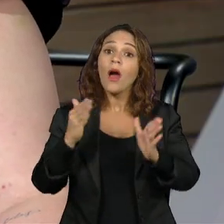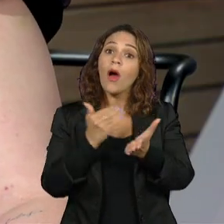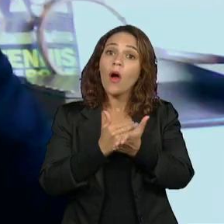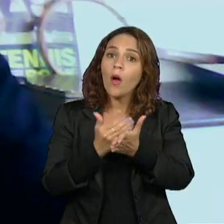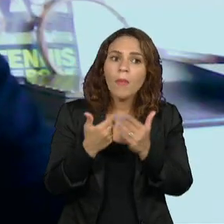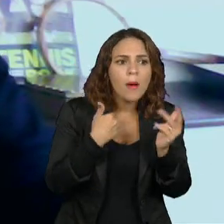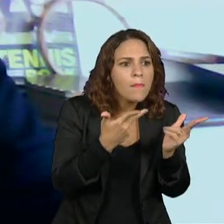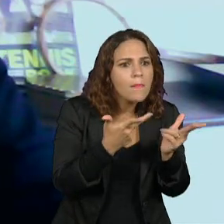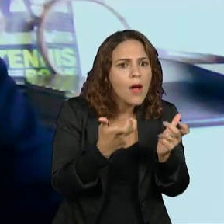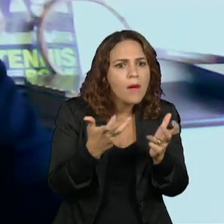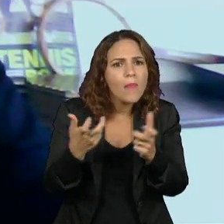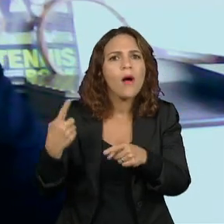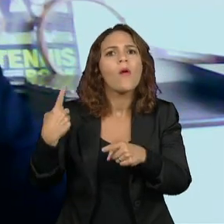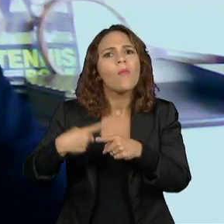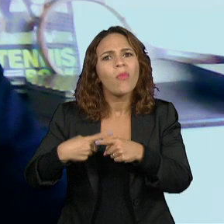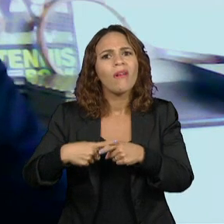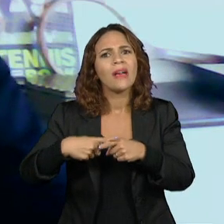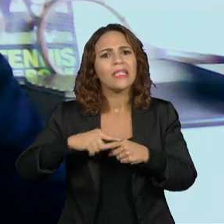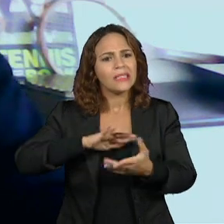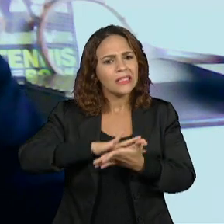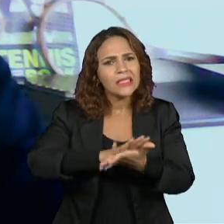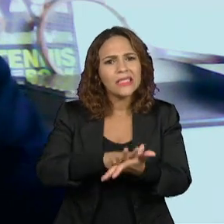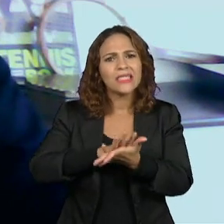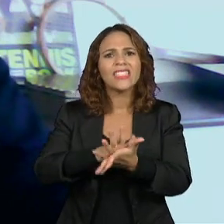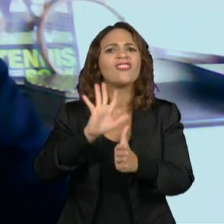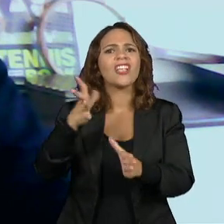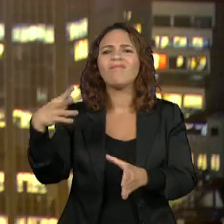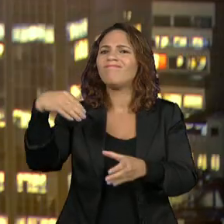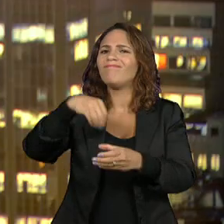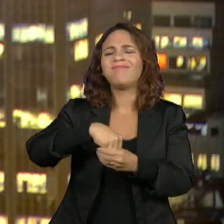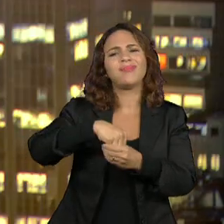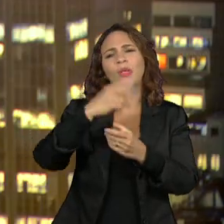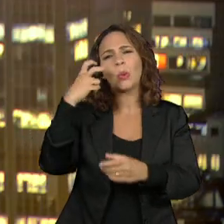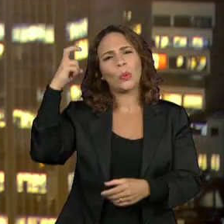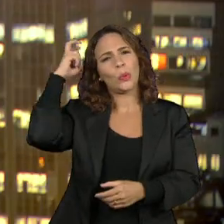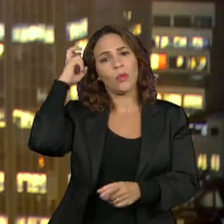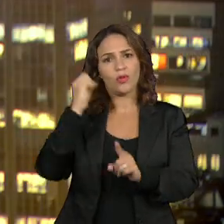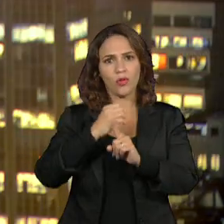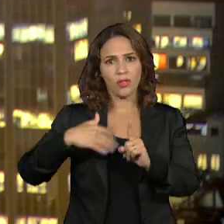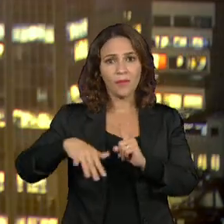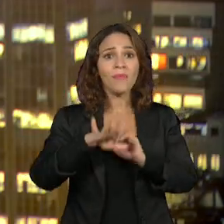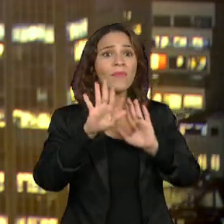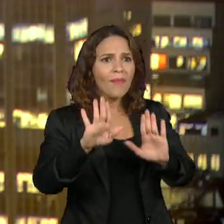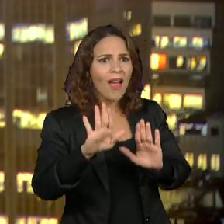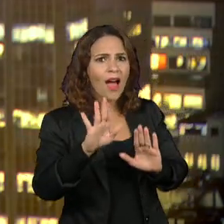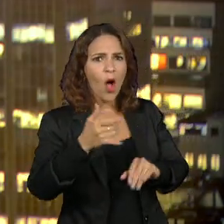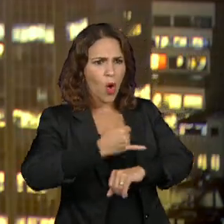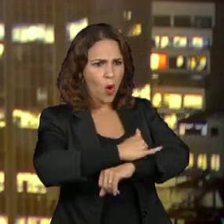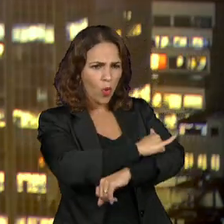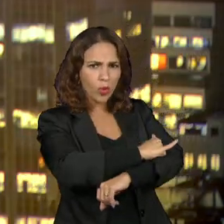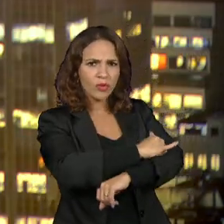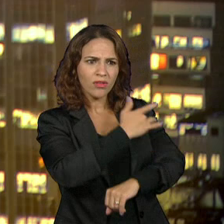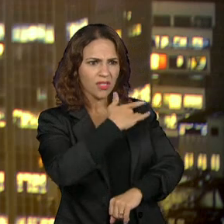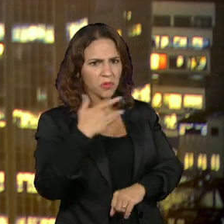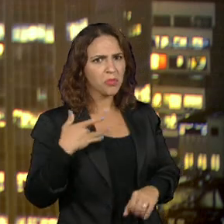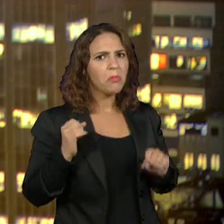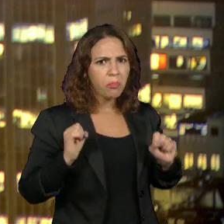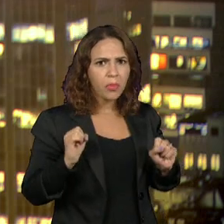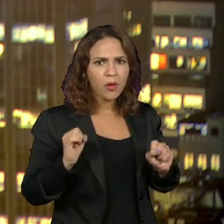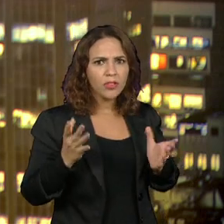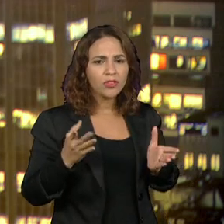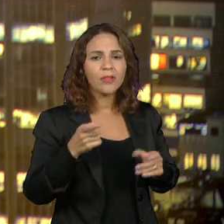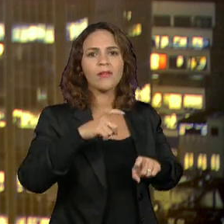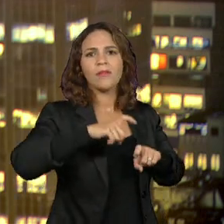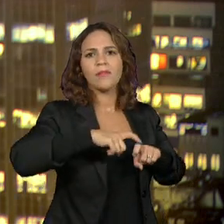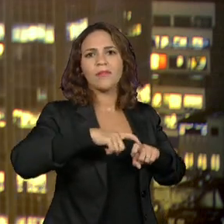preconceitos estarem muito arraigados na sociedade, né? Pessoas gordas podem ser saudáveis? Quem responde é a